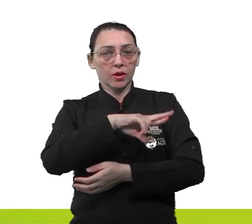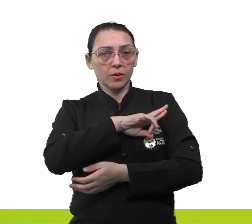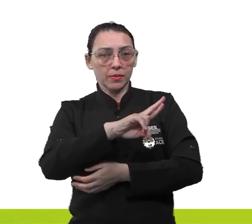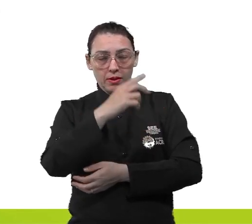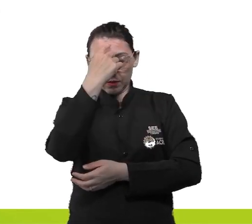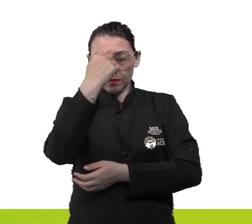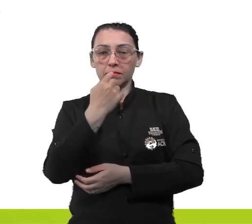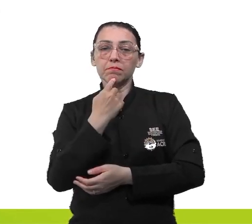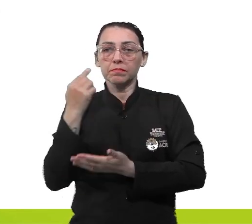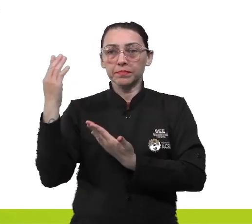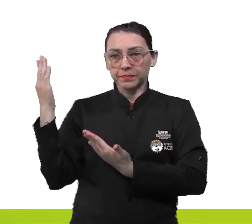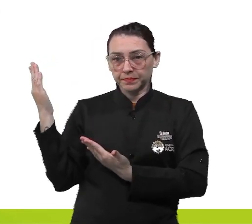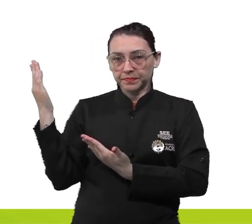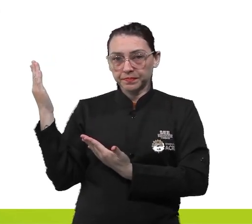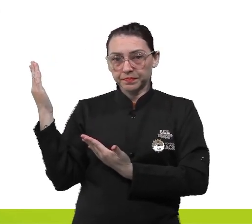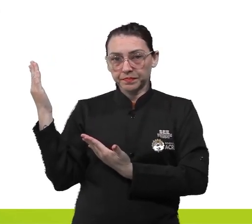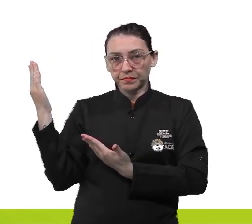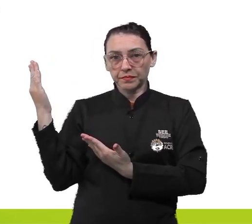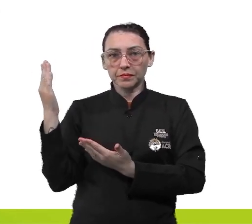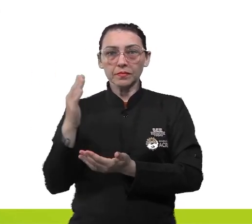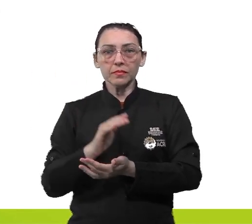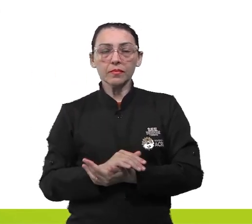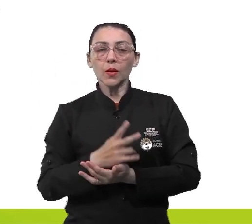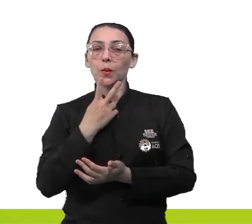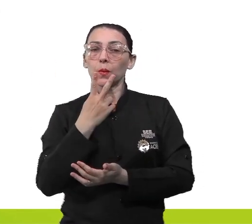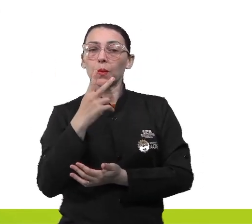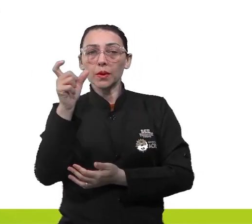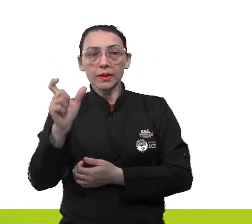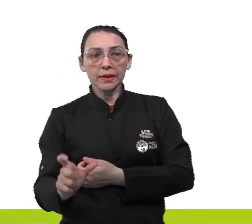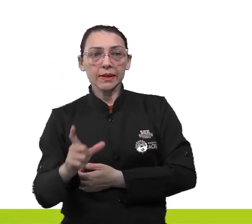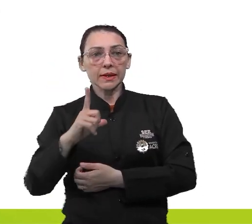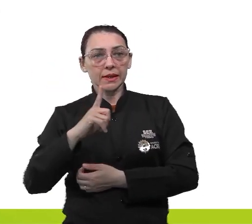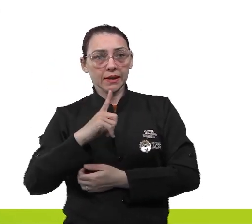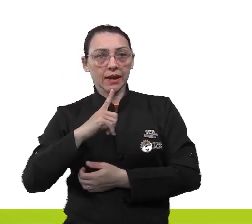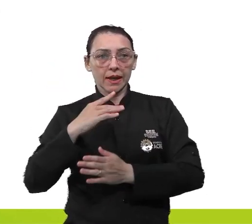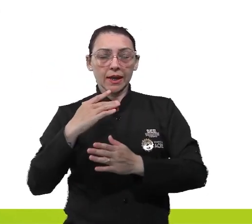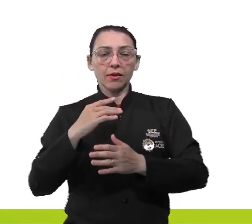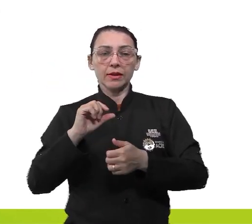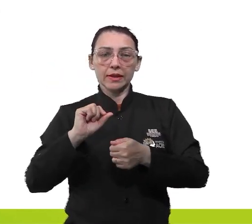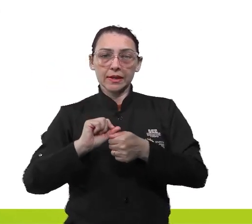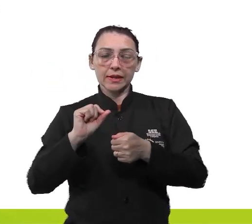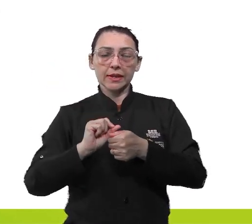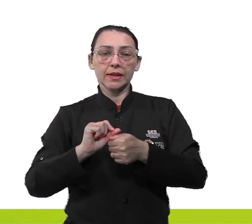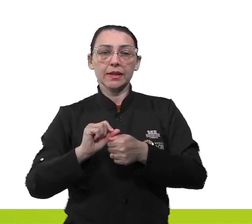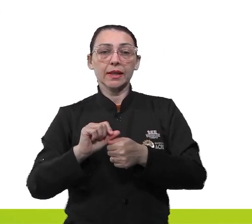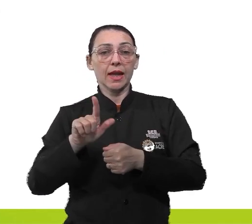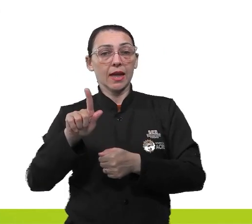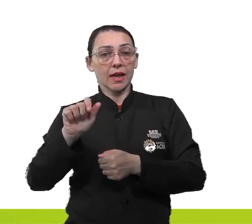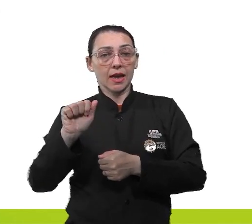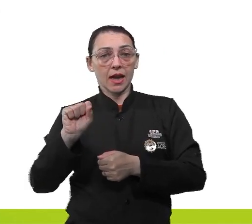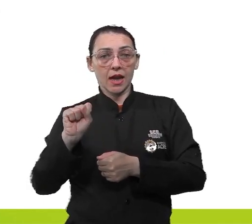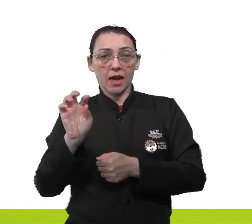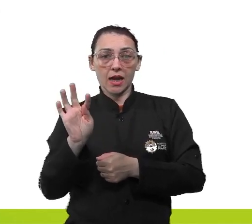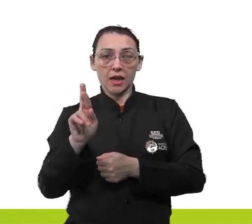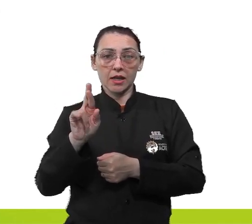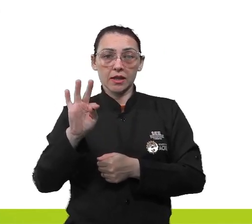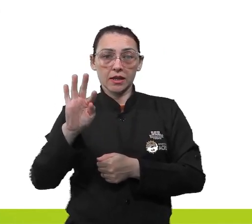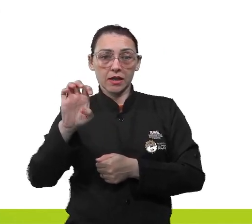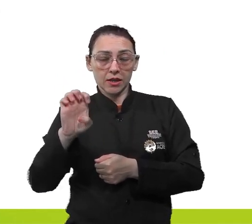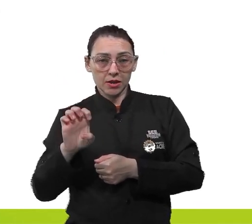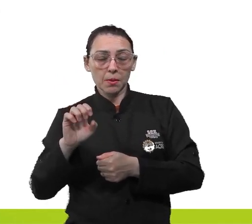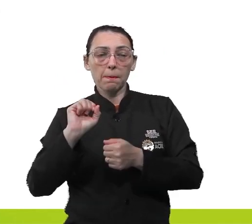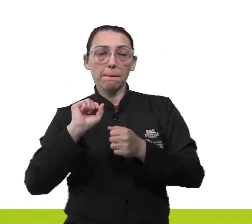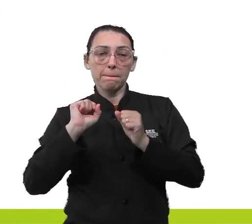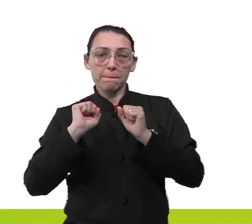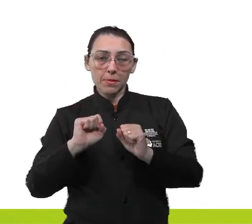na figura. Olha aí, ó. Os fumantes têm propensão a desenvolver gastrite, que pode